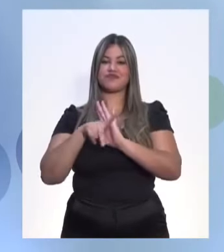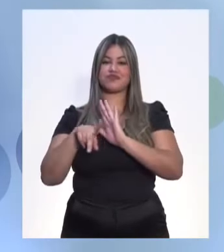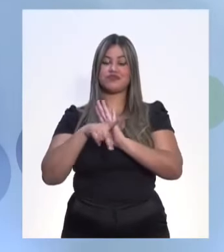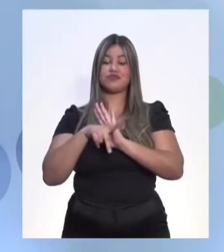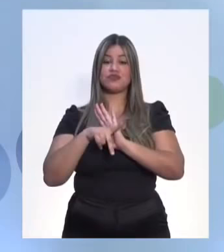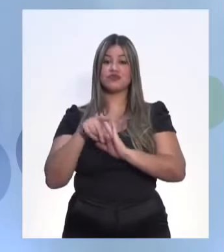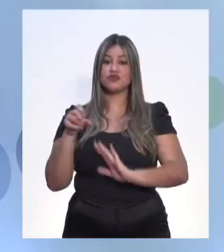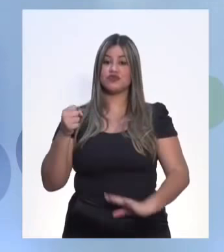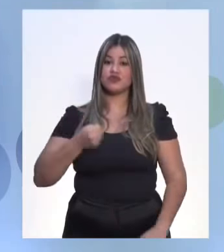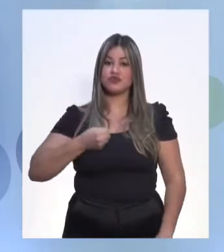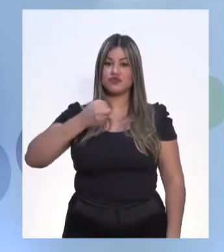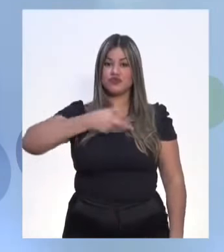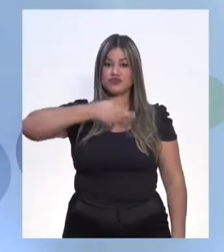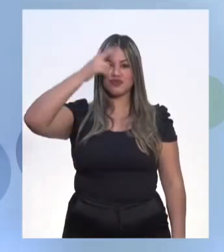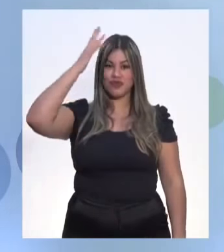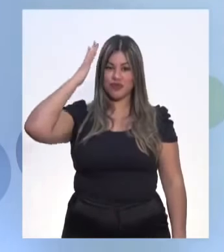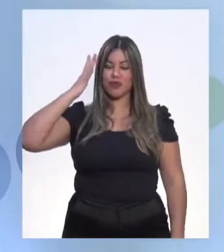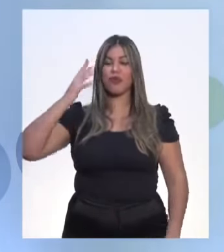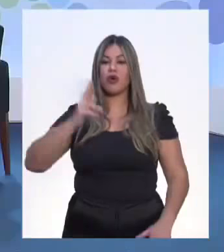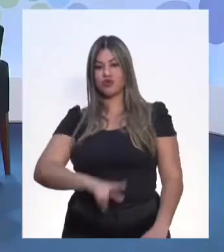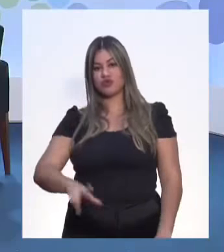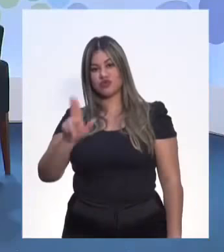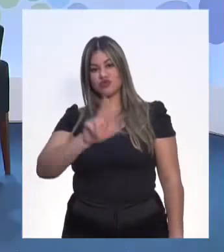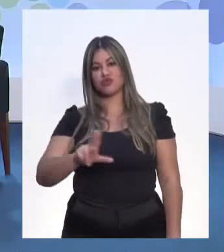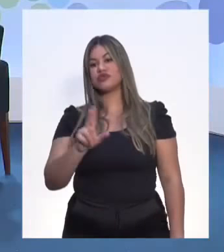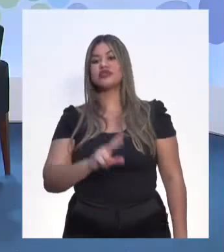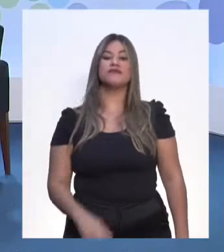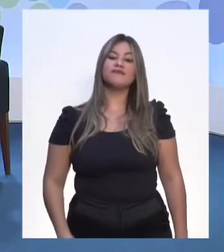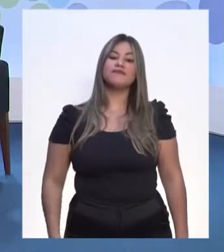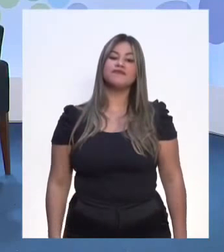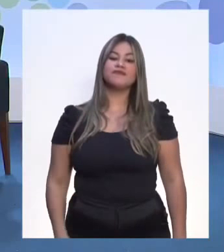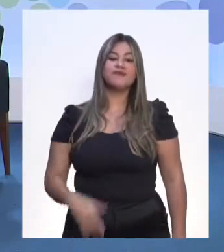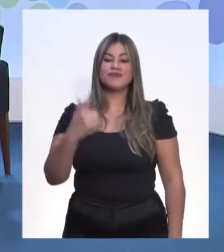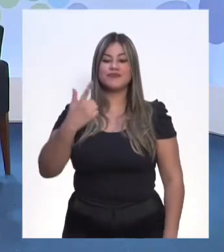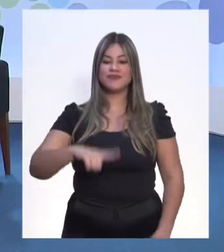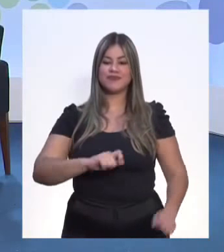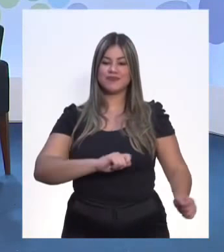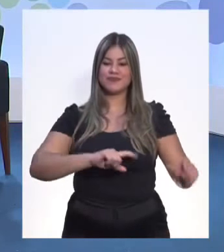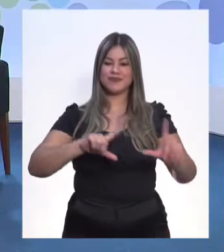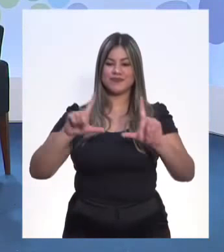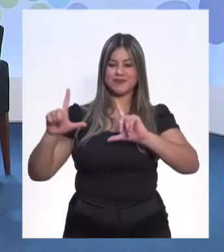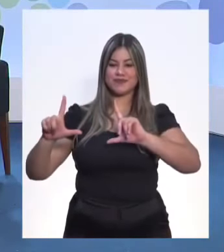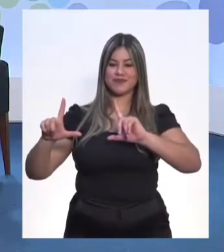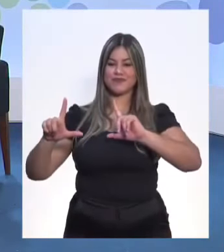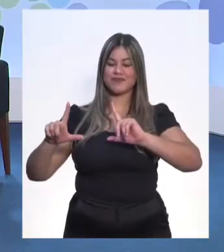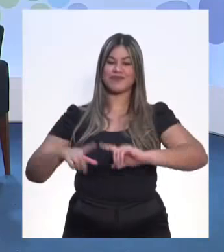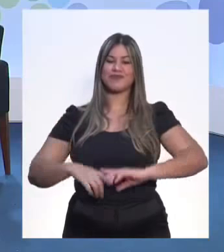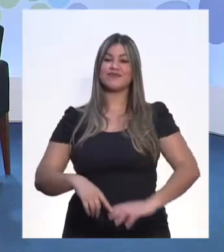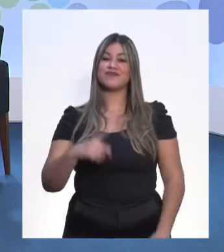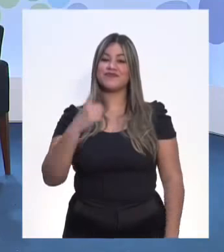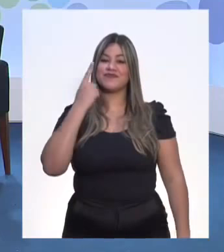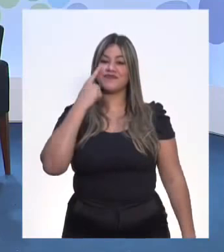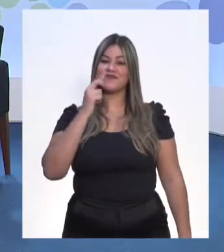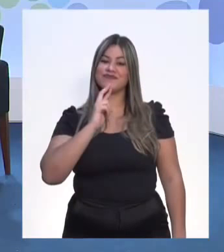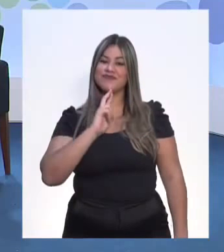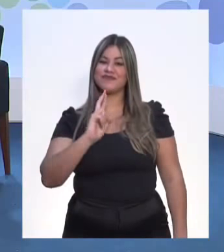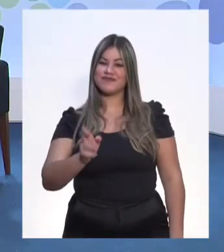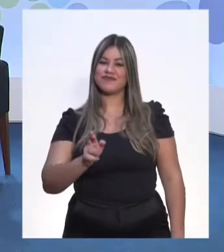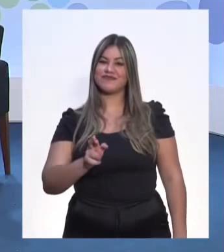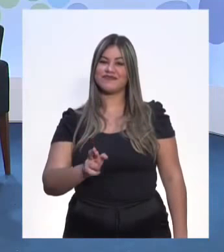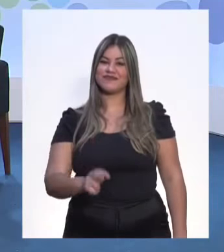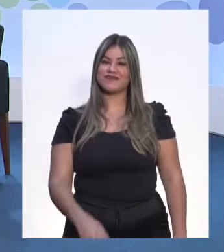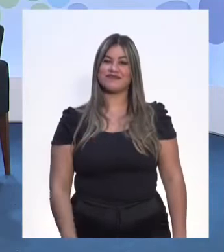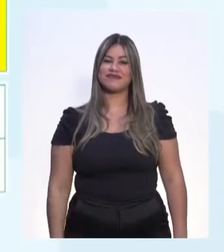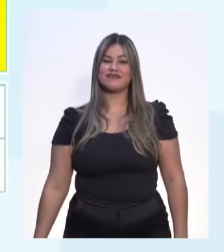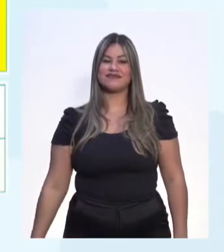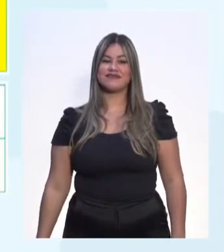dessa questão do o Roma beleza tá vamos passar a próxima tela aí e aí já vai aparecer a resposta para para vocês